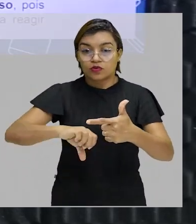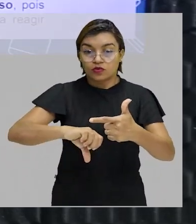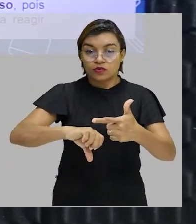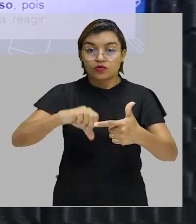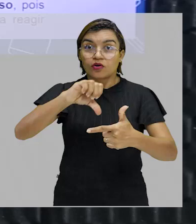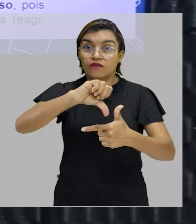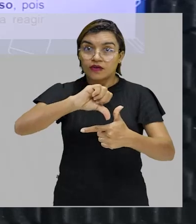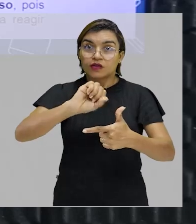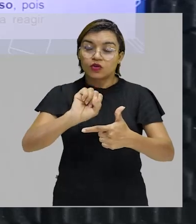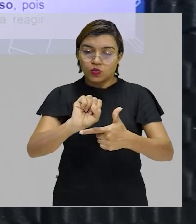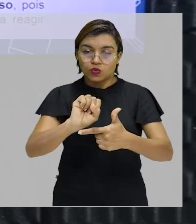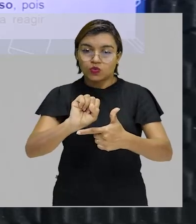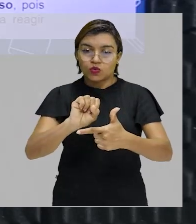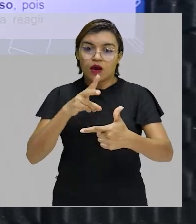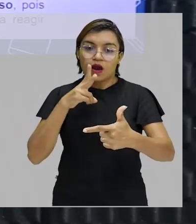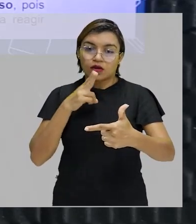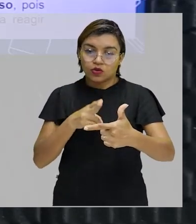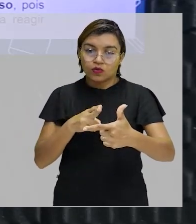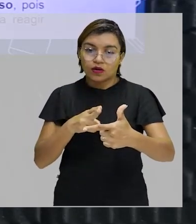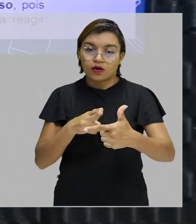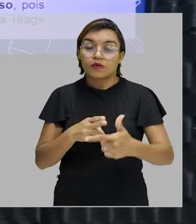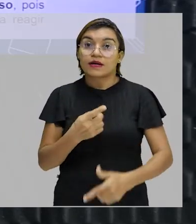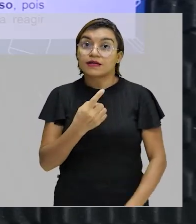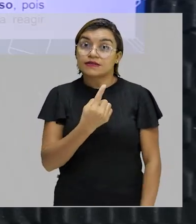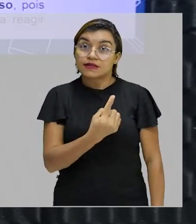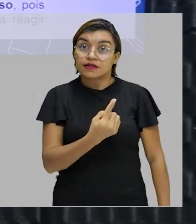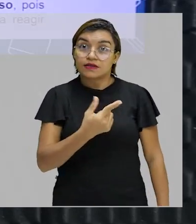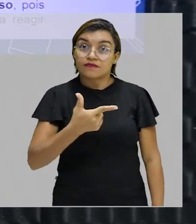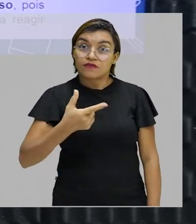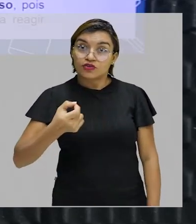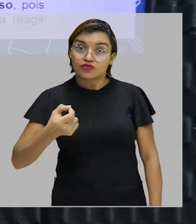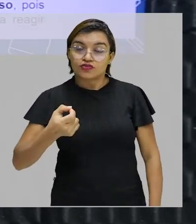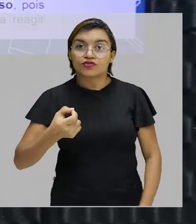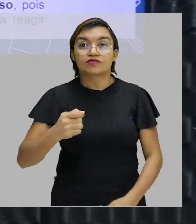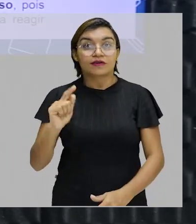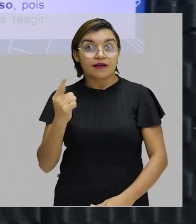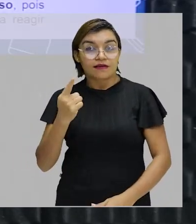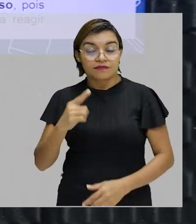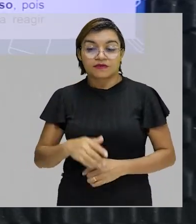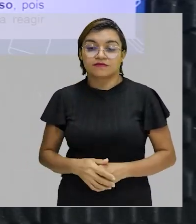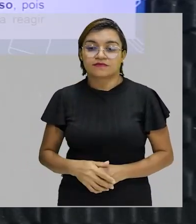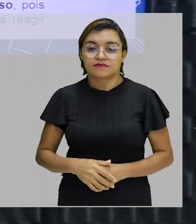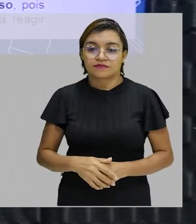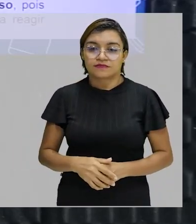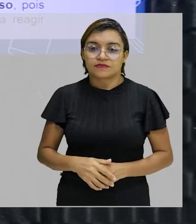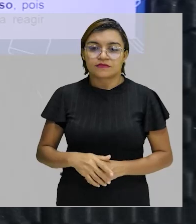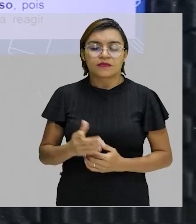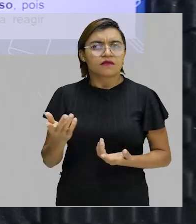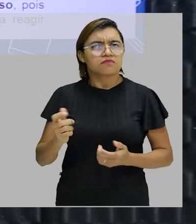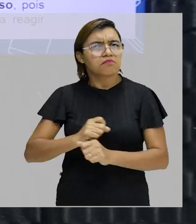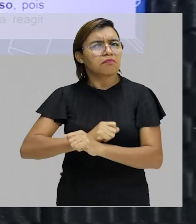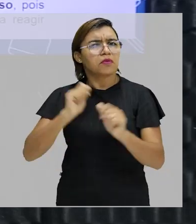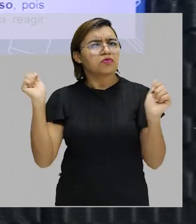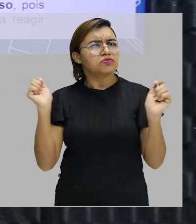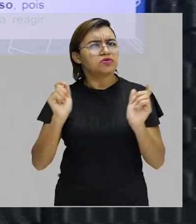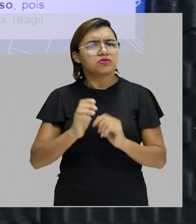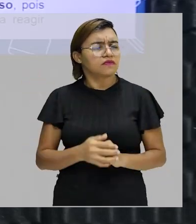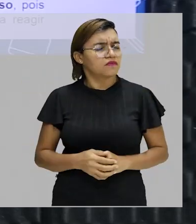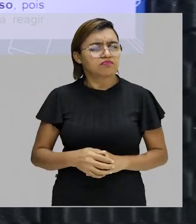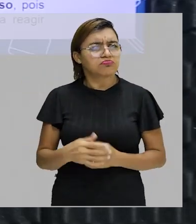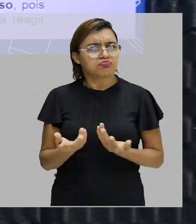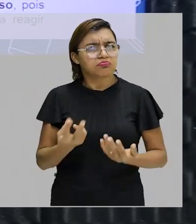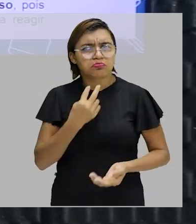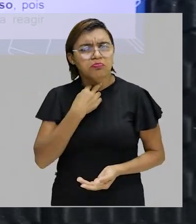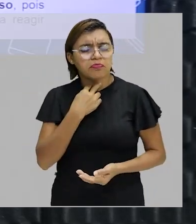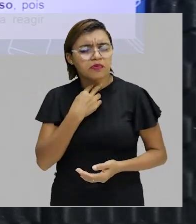fiz o cálculo e deu 120 gramas. Olha só, isso é impossível. Não tem